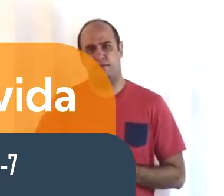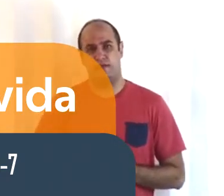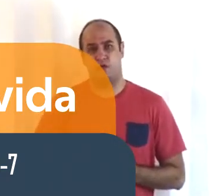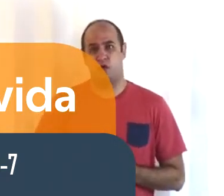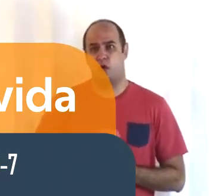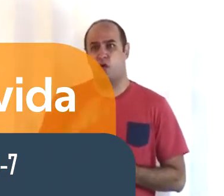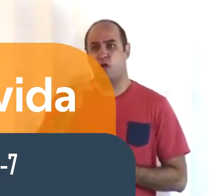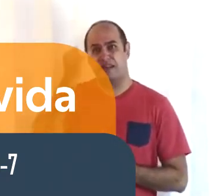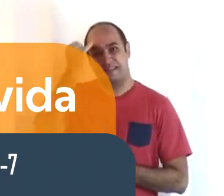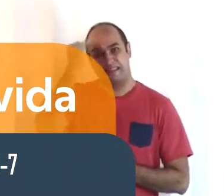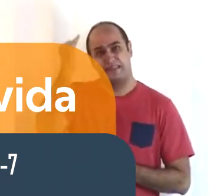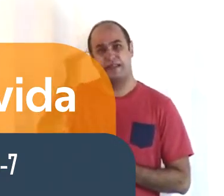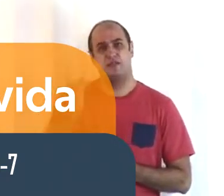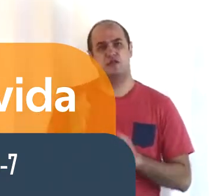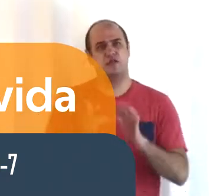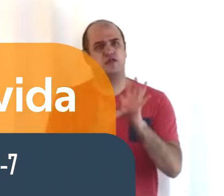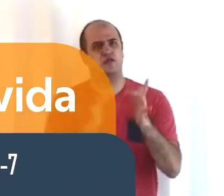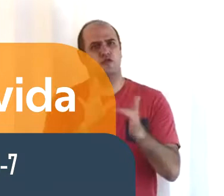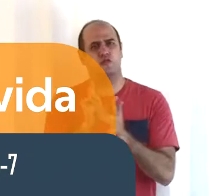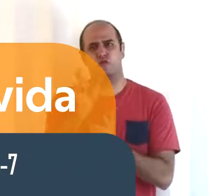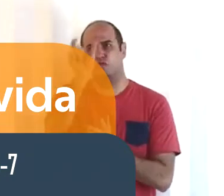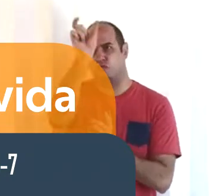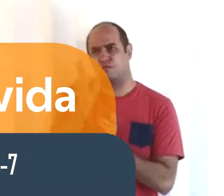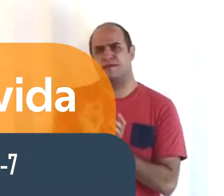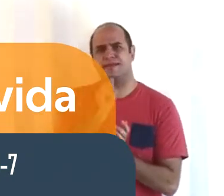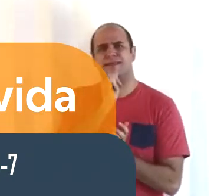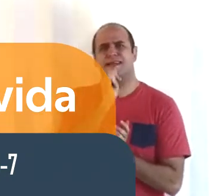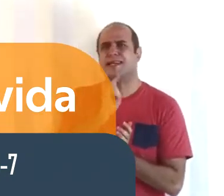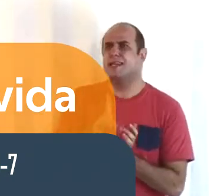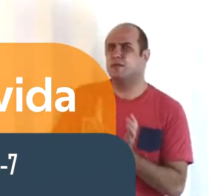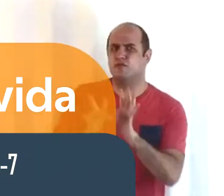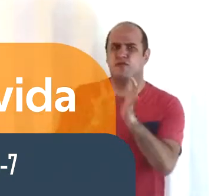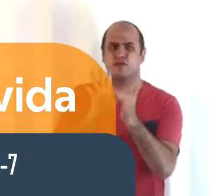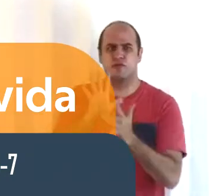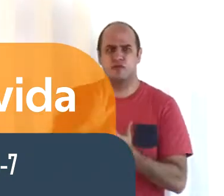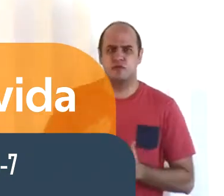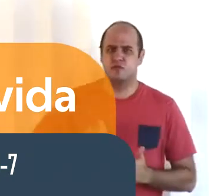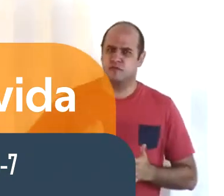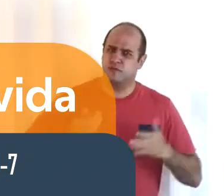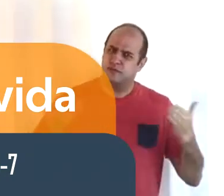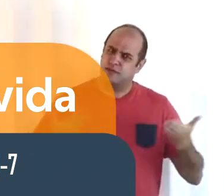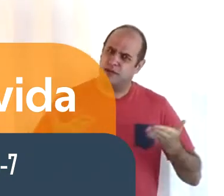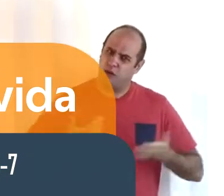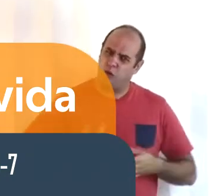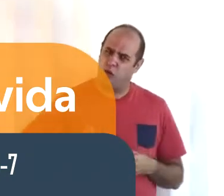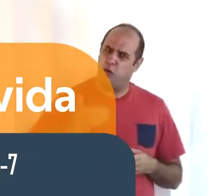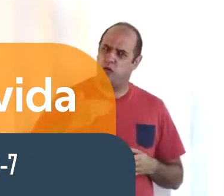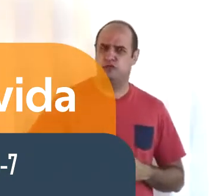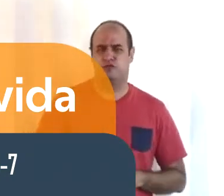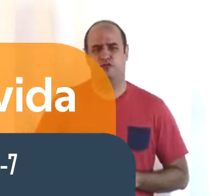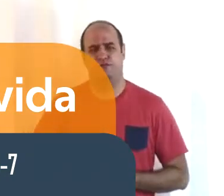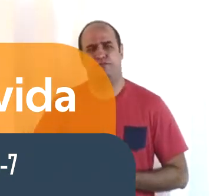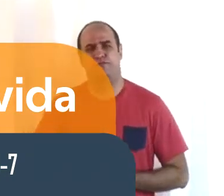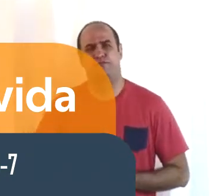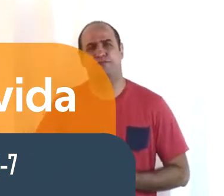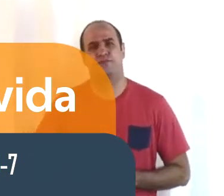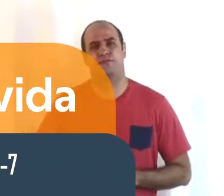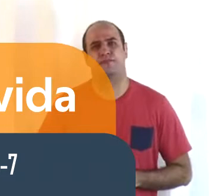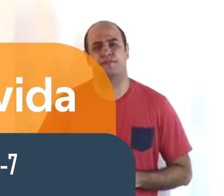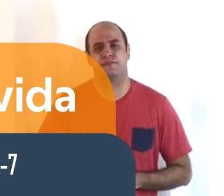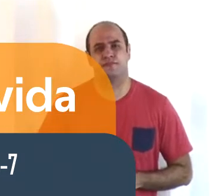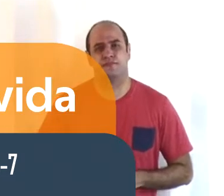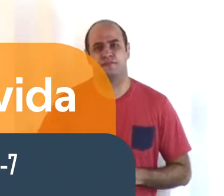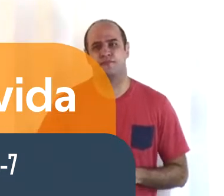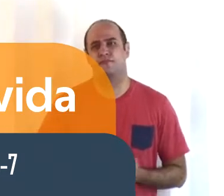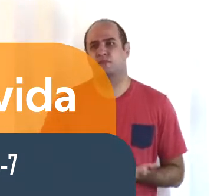o ideal de Jesus, o ideal de Deus para a realidade da nossa vida.